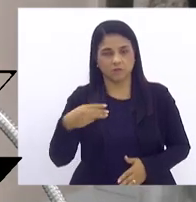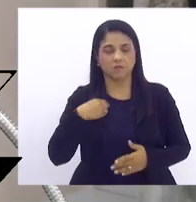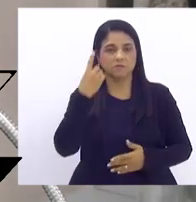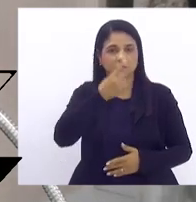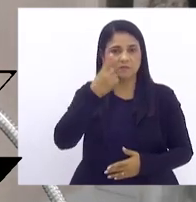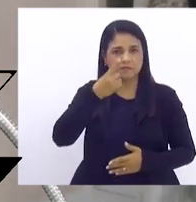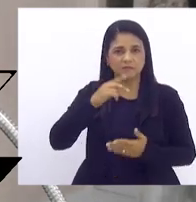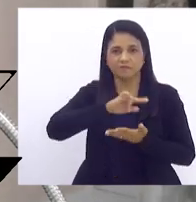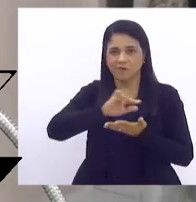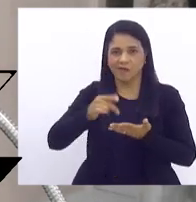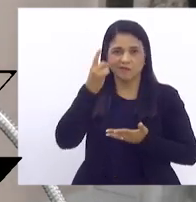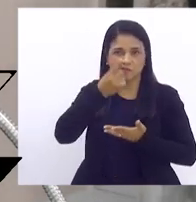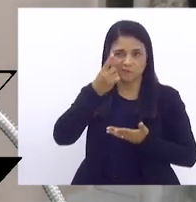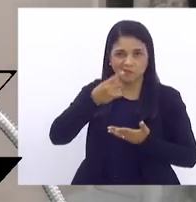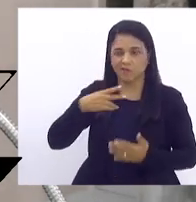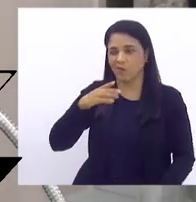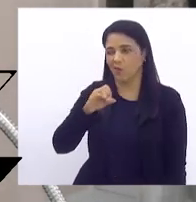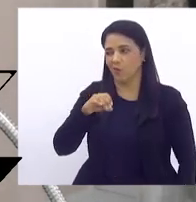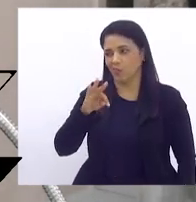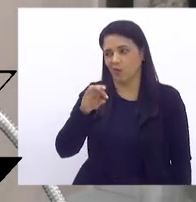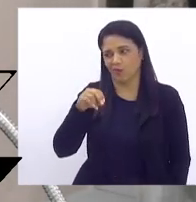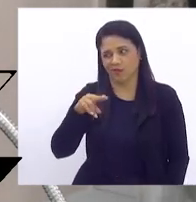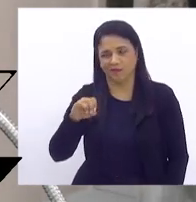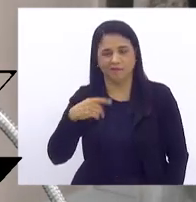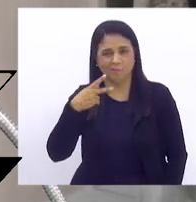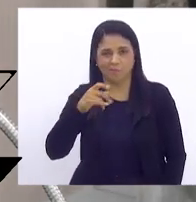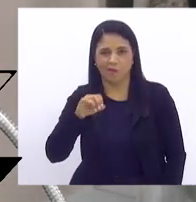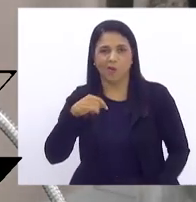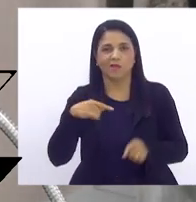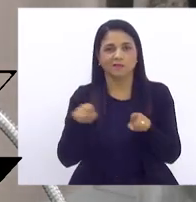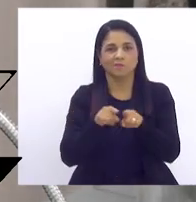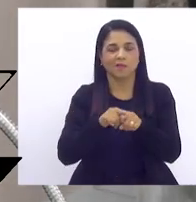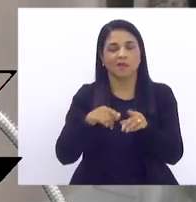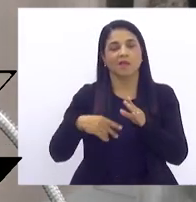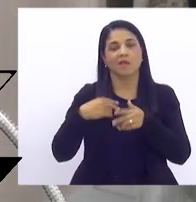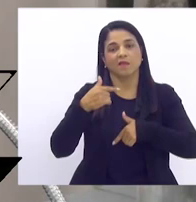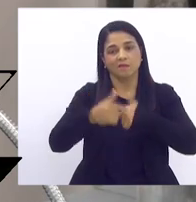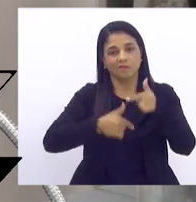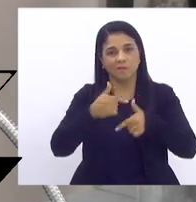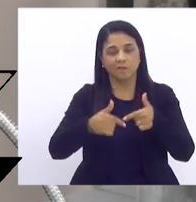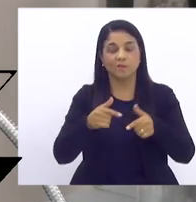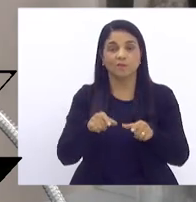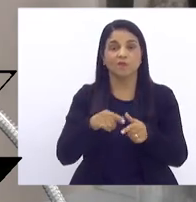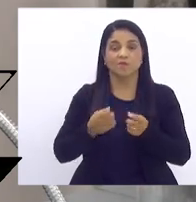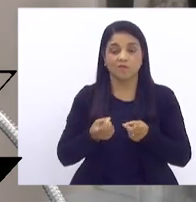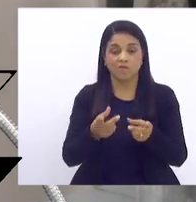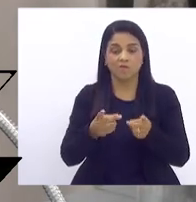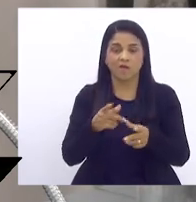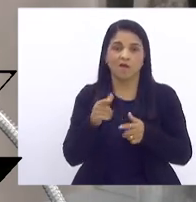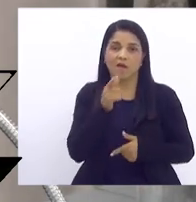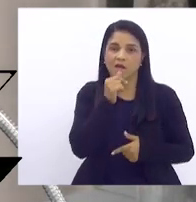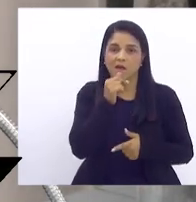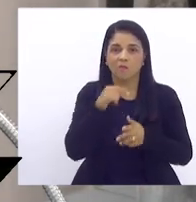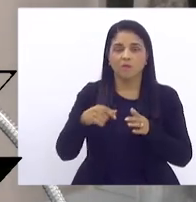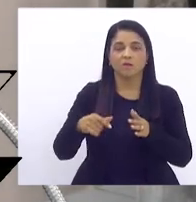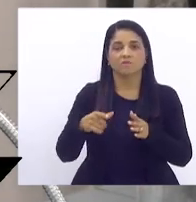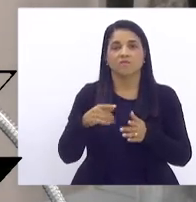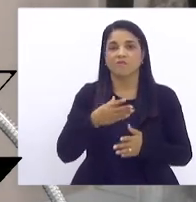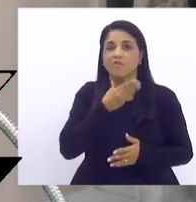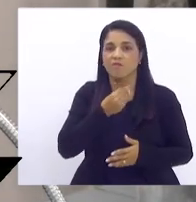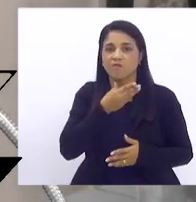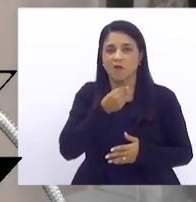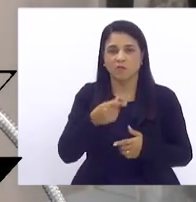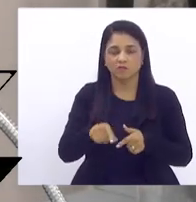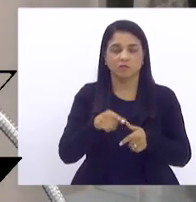Guilherme Delaroli, Otônio de Paula Pai, que dispõe sobre os procedimentos a serem adotados contra a venda de água mineral falsificada no âmbito do Estado do